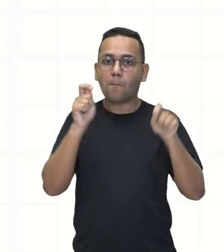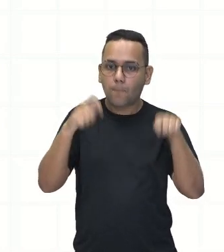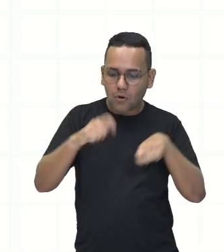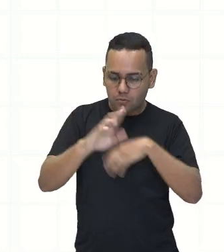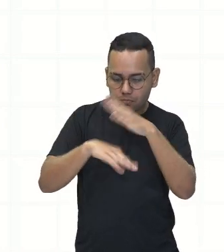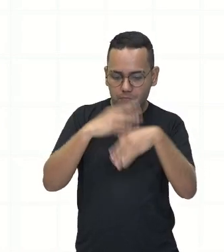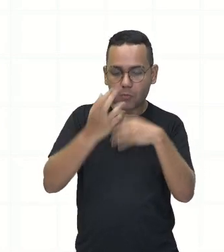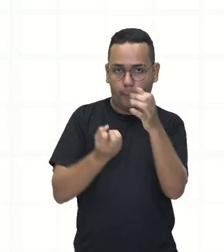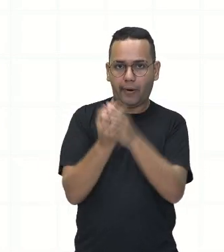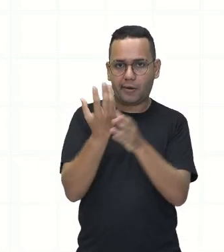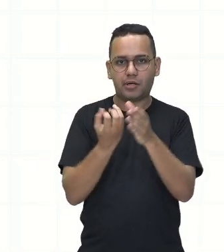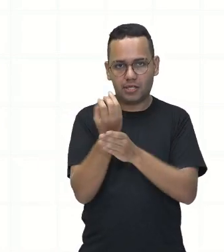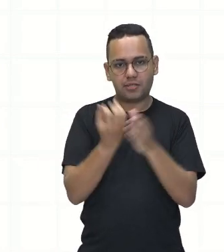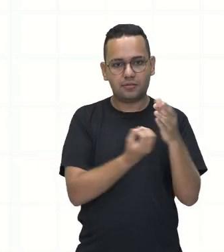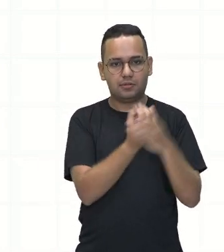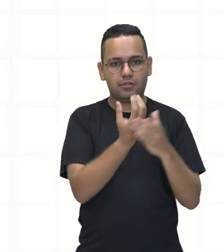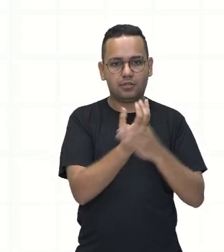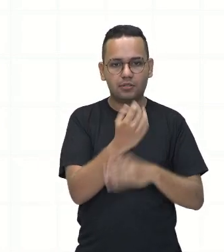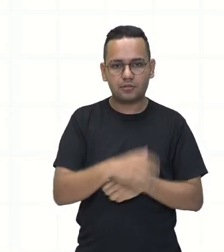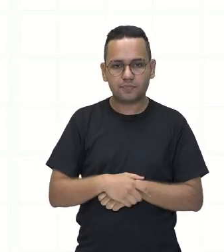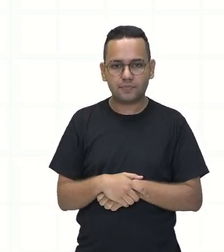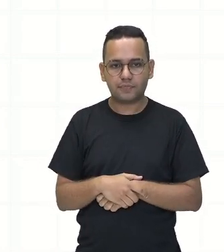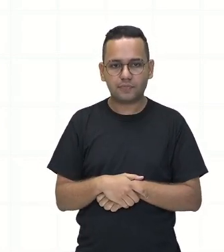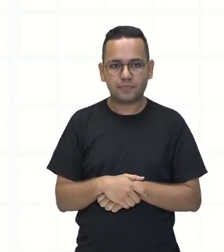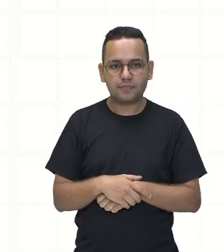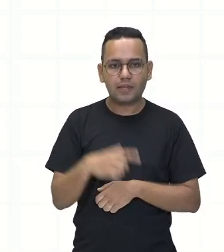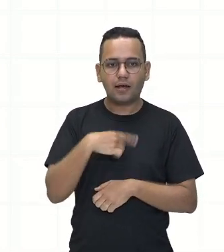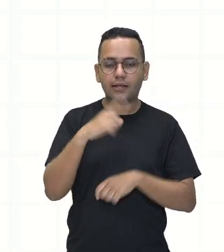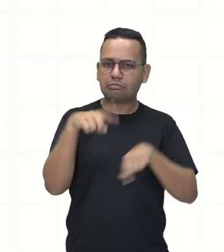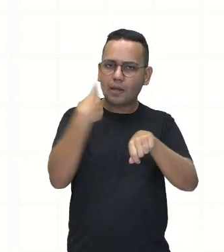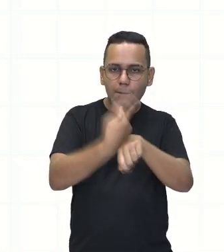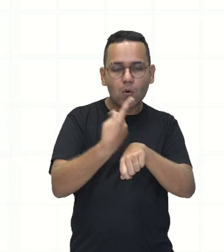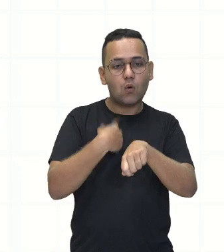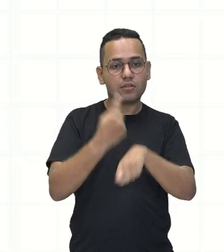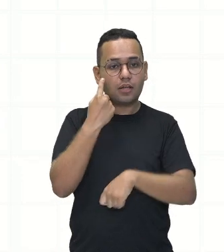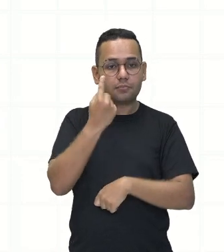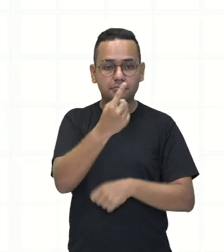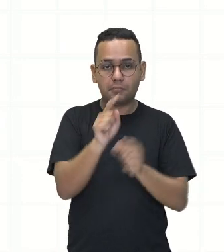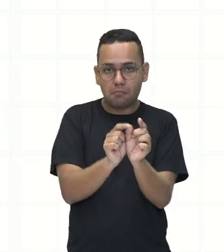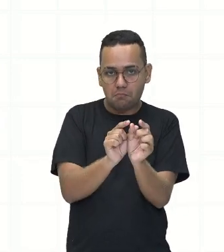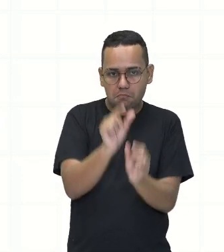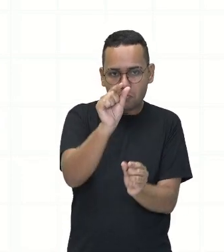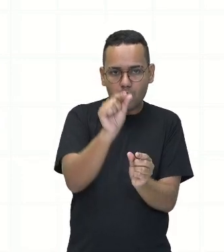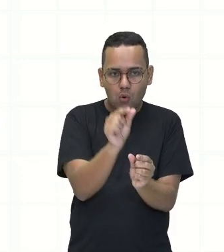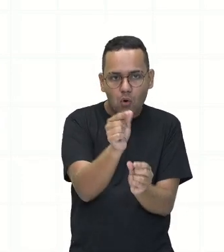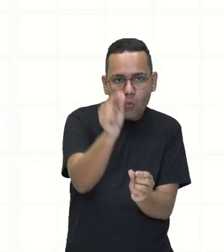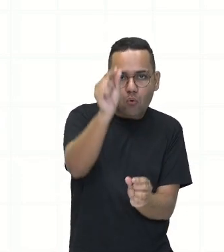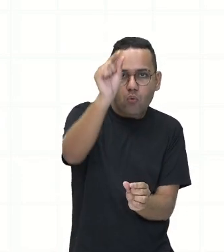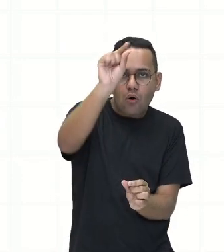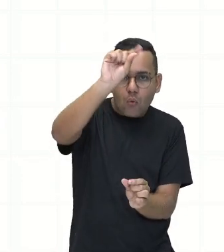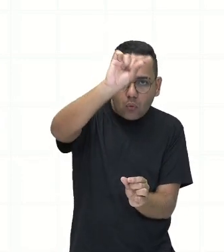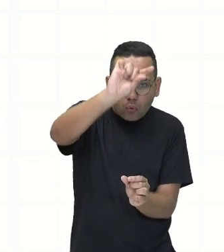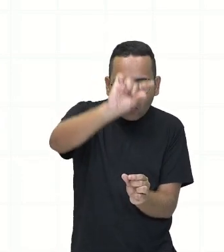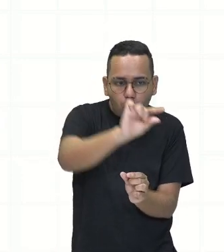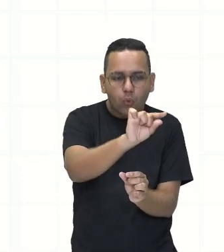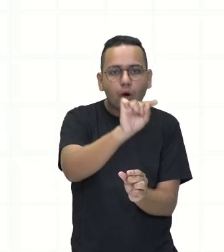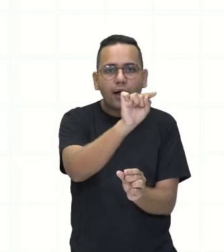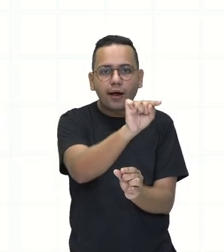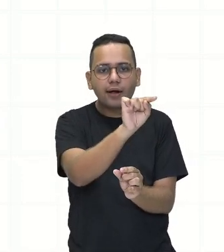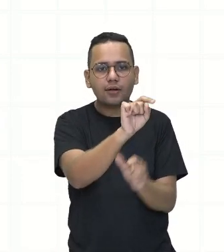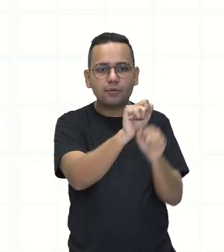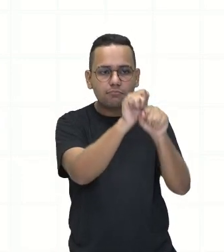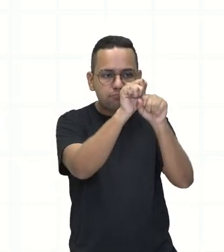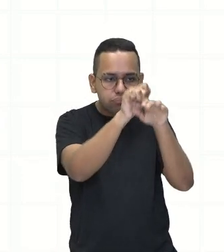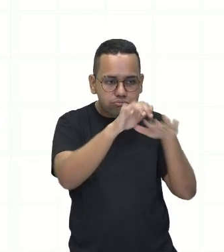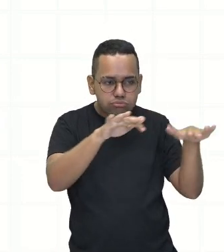um gametófito com um esporófito em cima, que tem uma espécie de cápsula que vai liberar os esporos